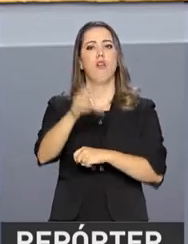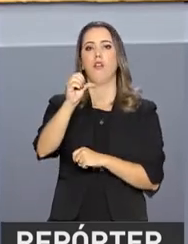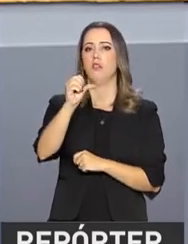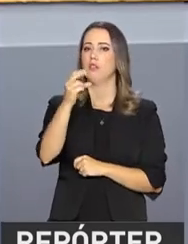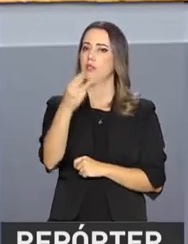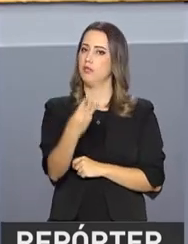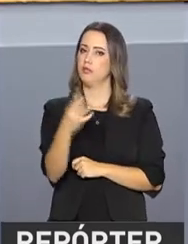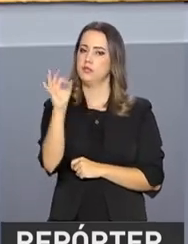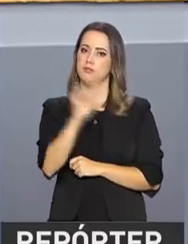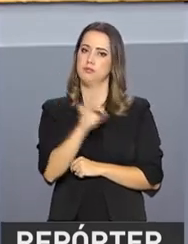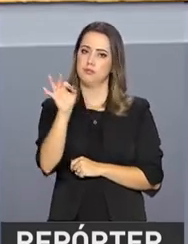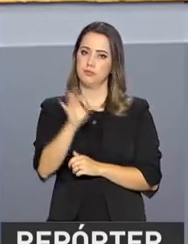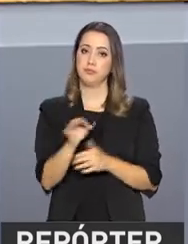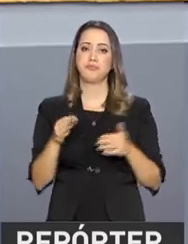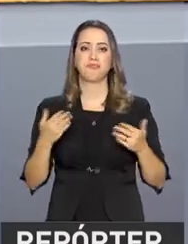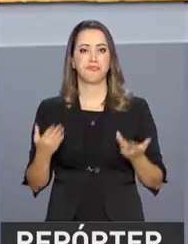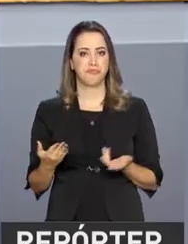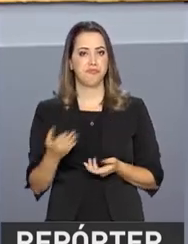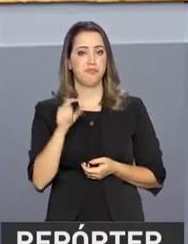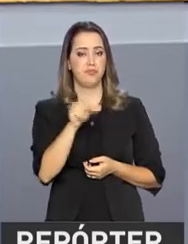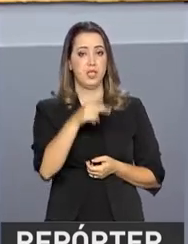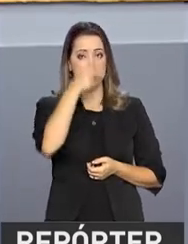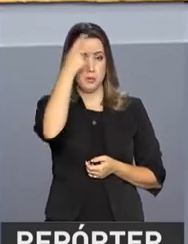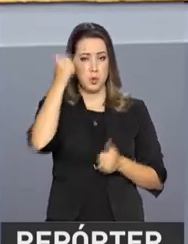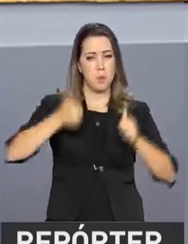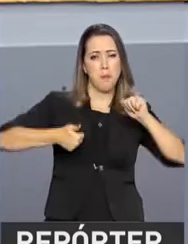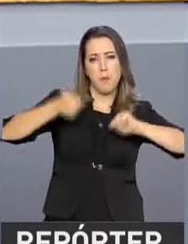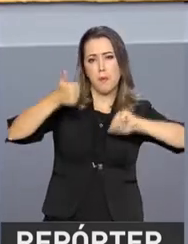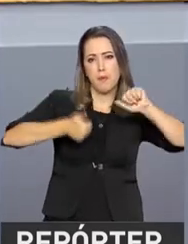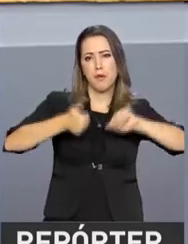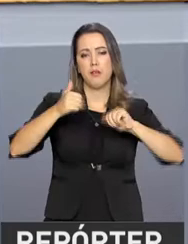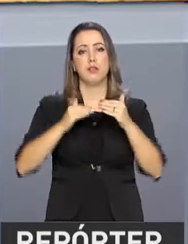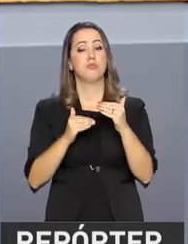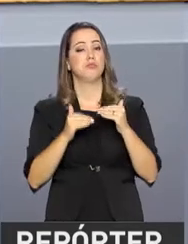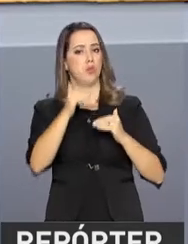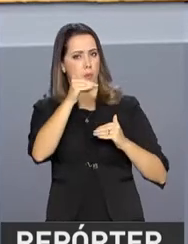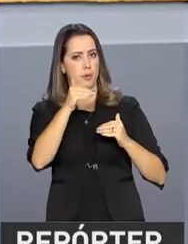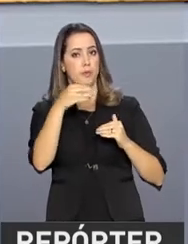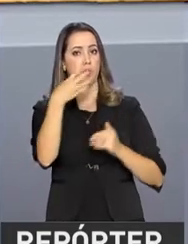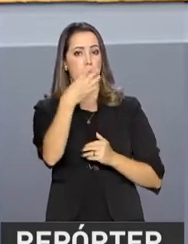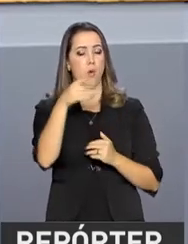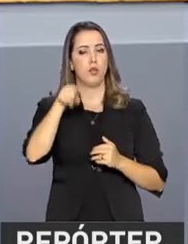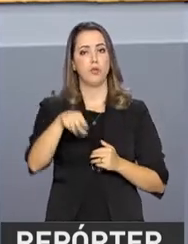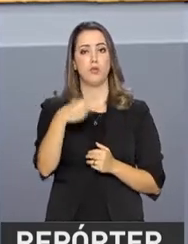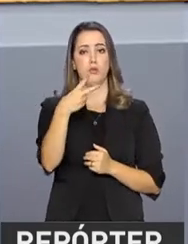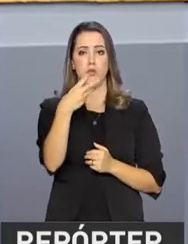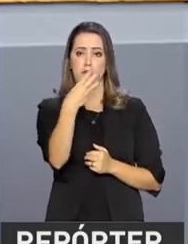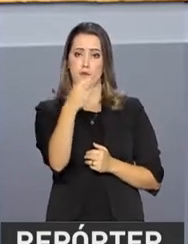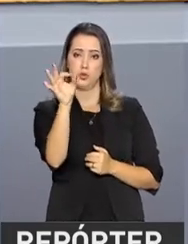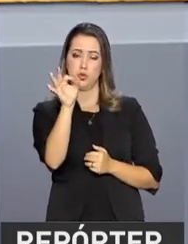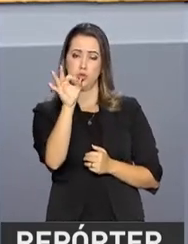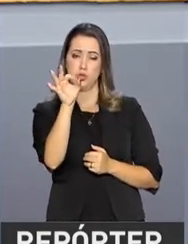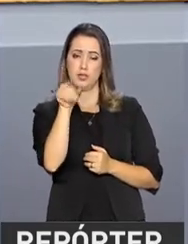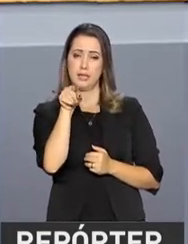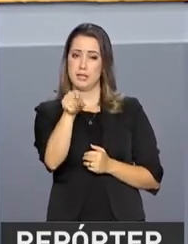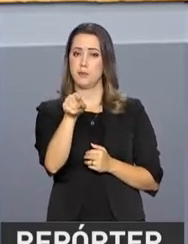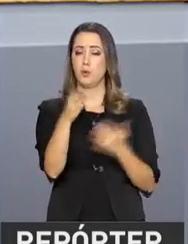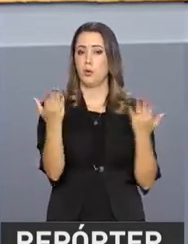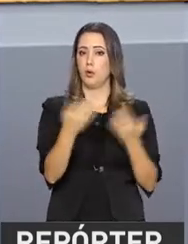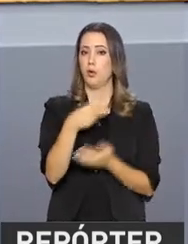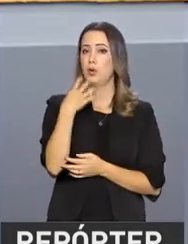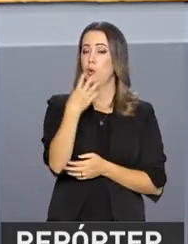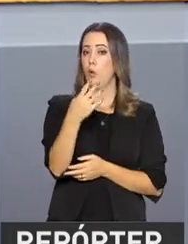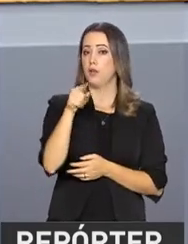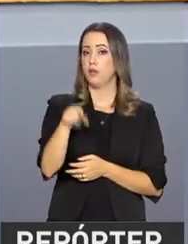93% o índice de satisfação geral também aumentou de 4,20 três pontos na temporada anterior para